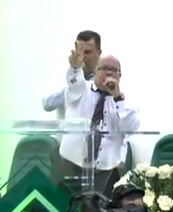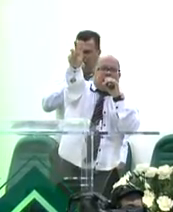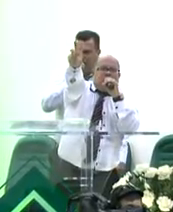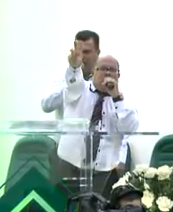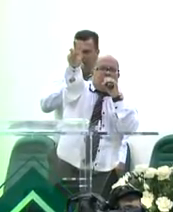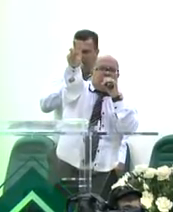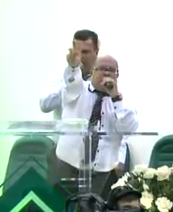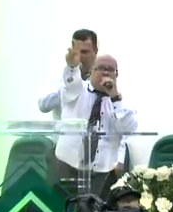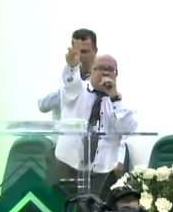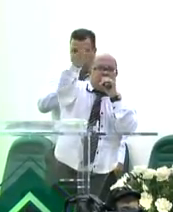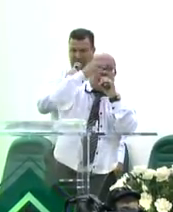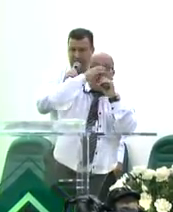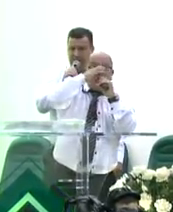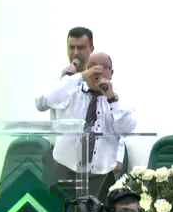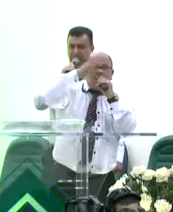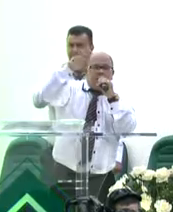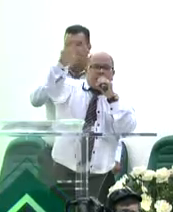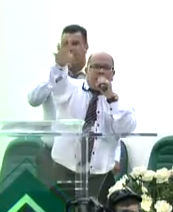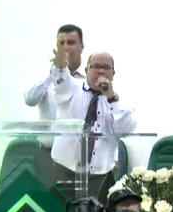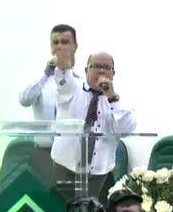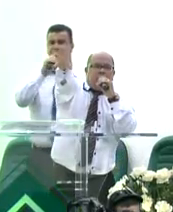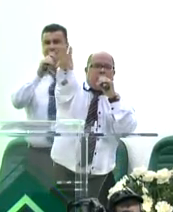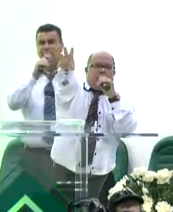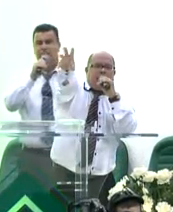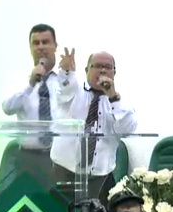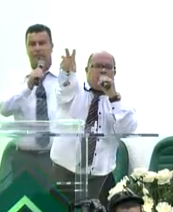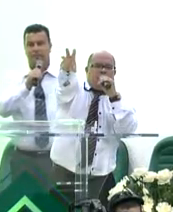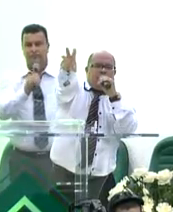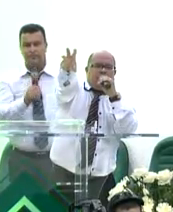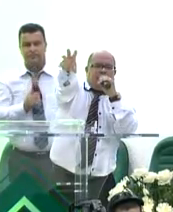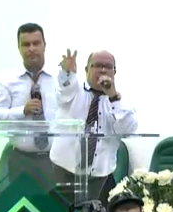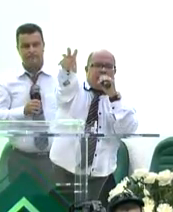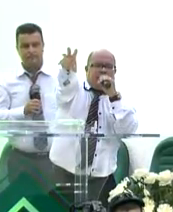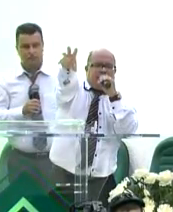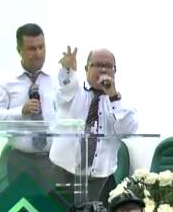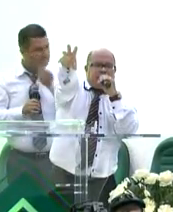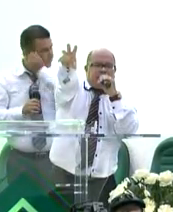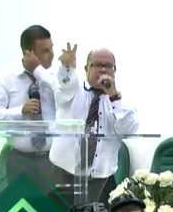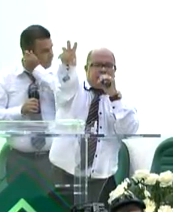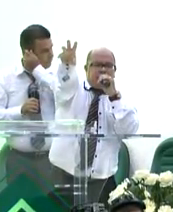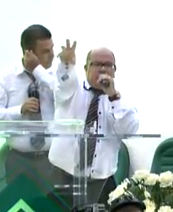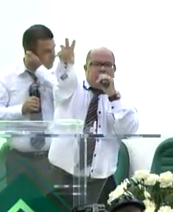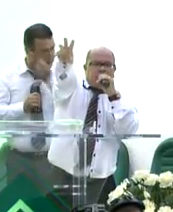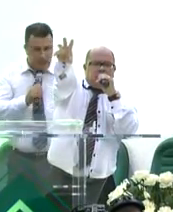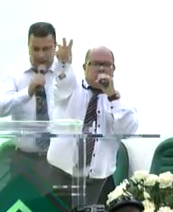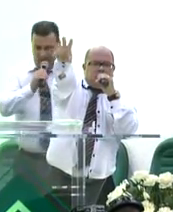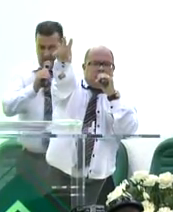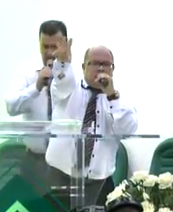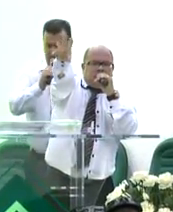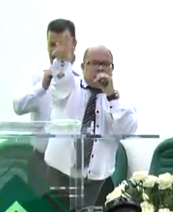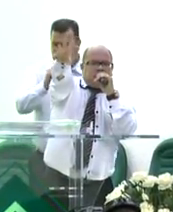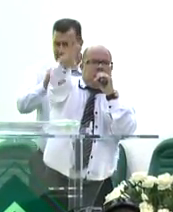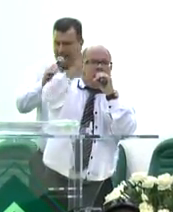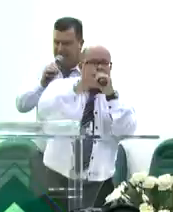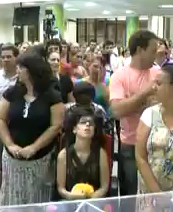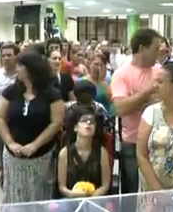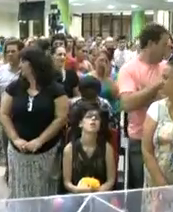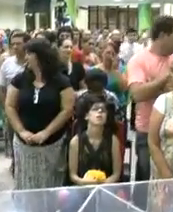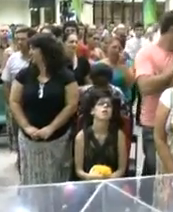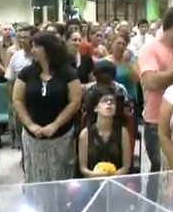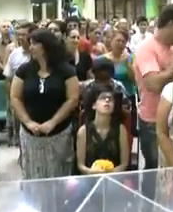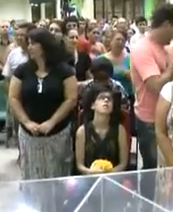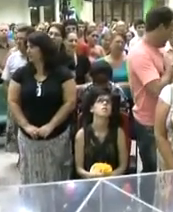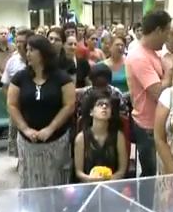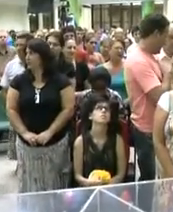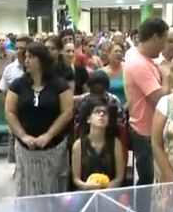essa moça agora, por favor. Uma irmã para acompanhar essa moça. Traga ela aqui na frente. Oh, aleluia. Chora, minha filha.